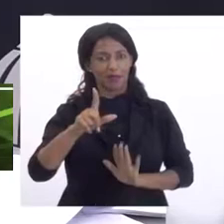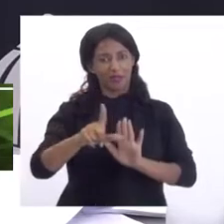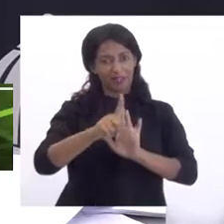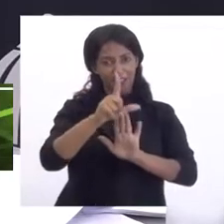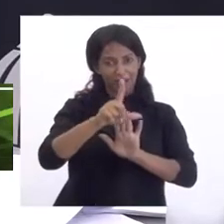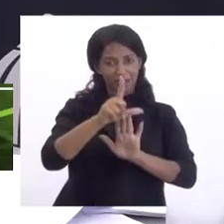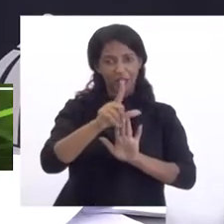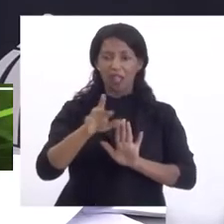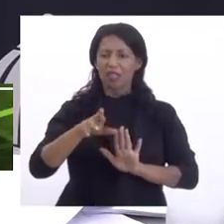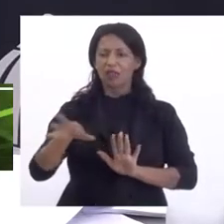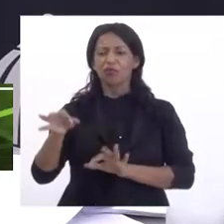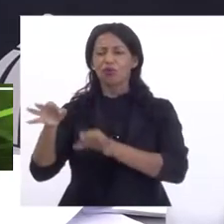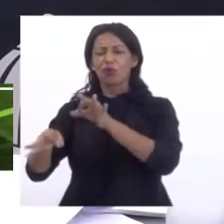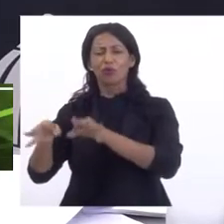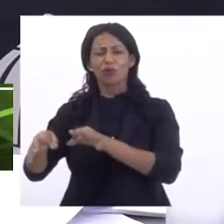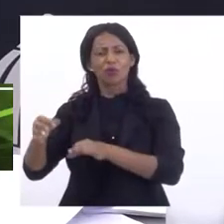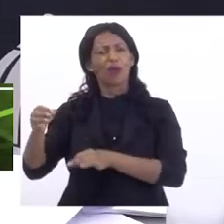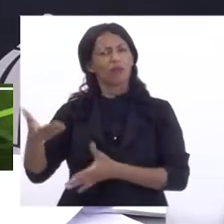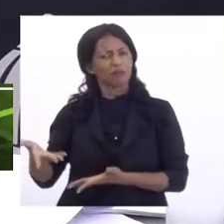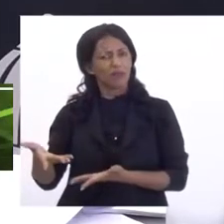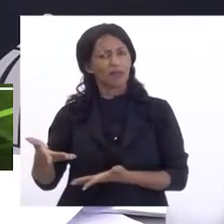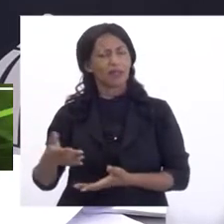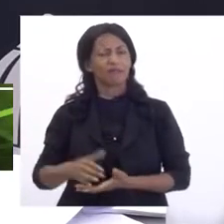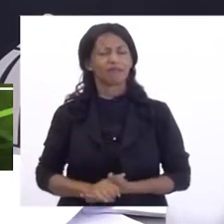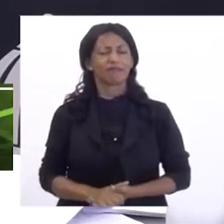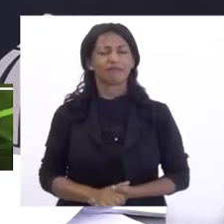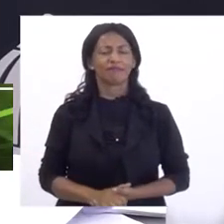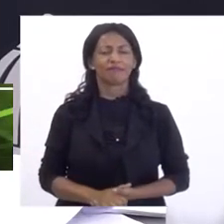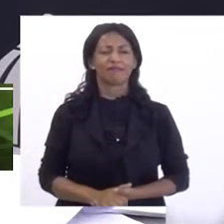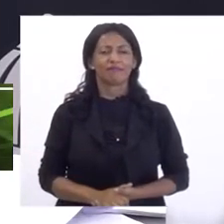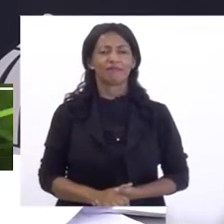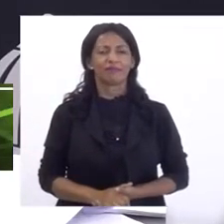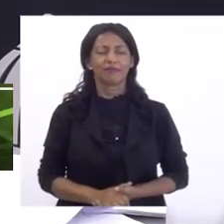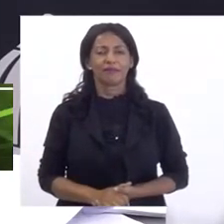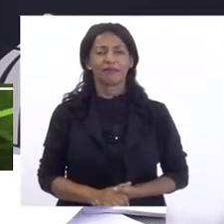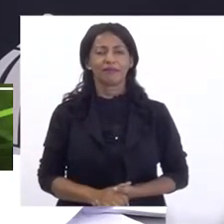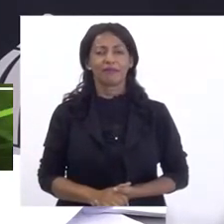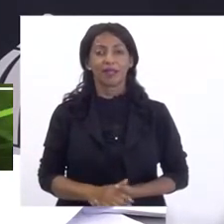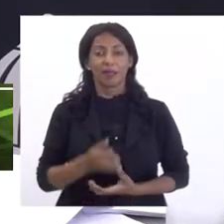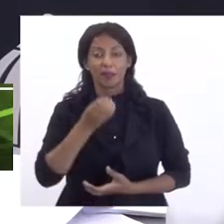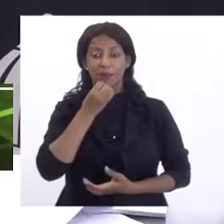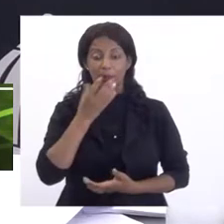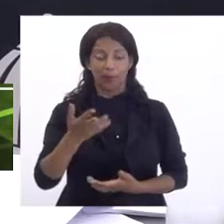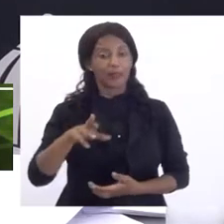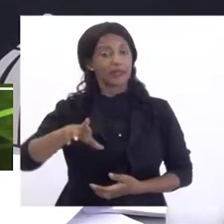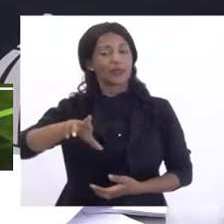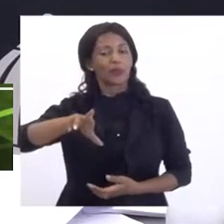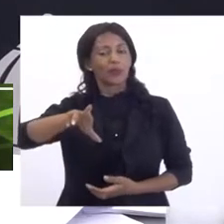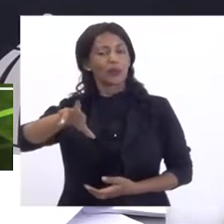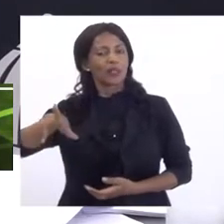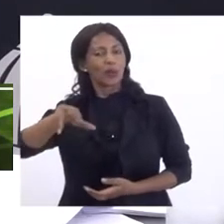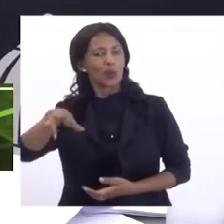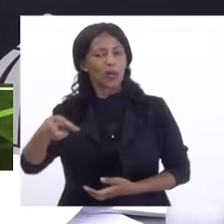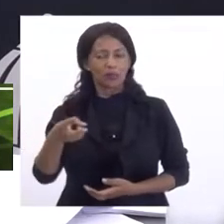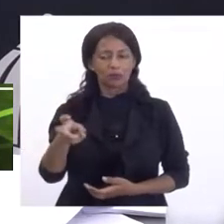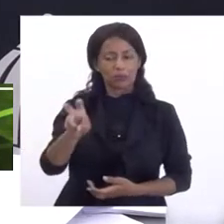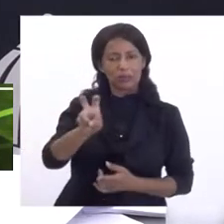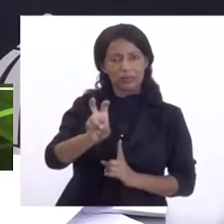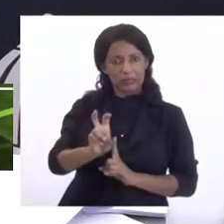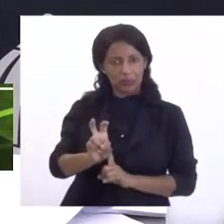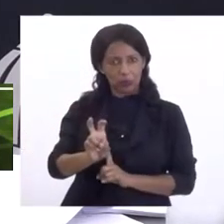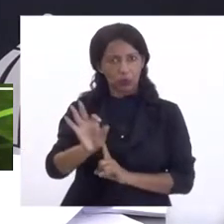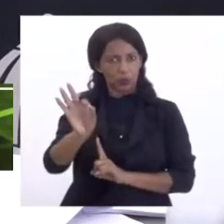não só o Tribunal de Contas, o Tribunal de Justiça também, né? Bom, então não é, no caso dos